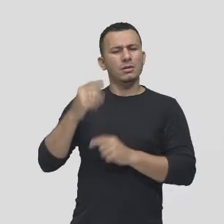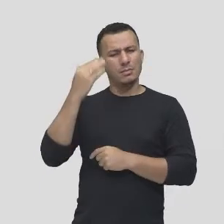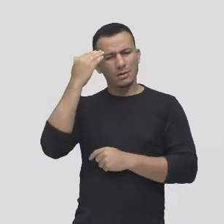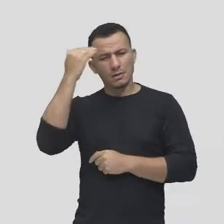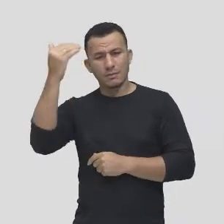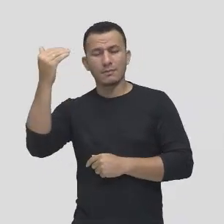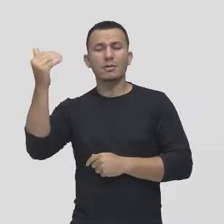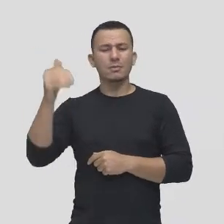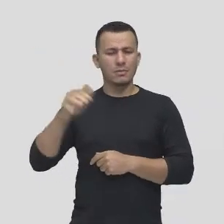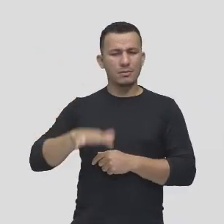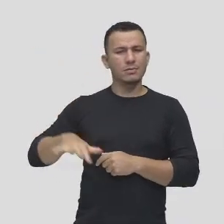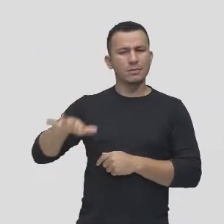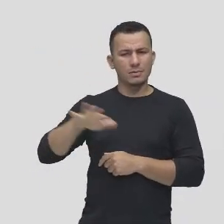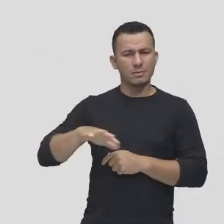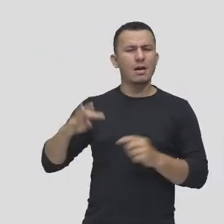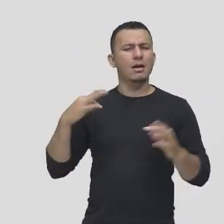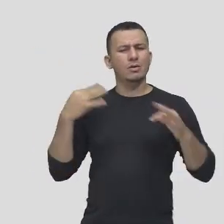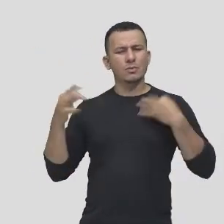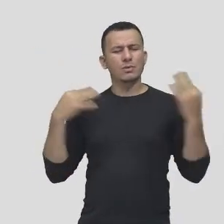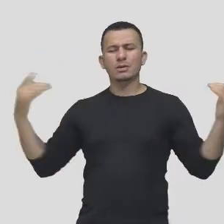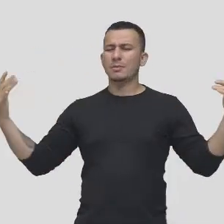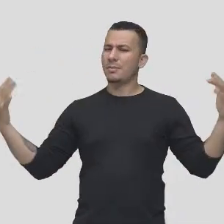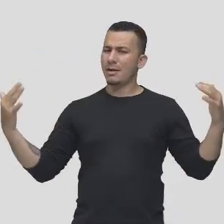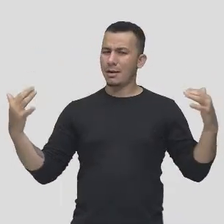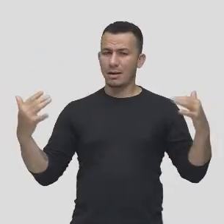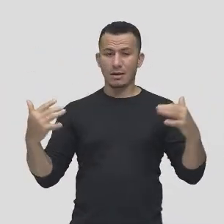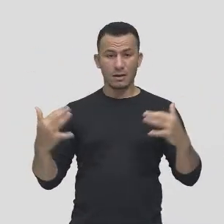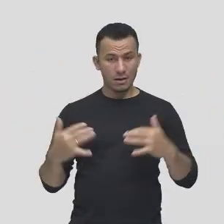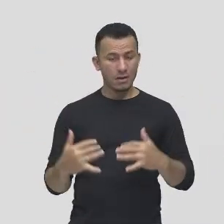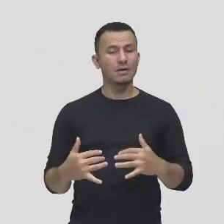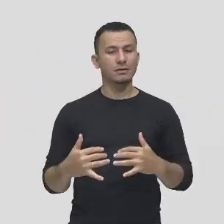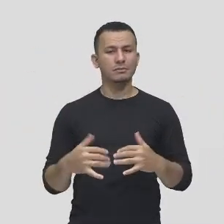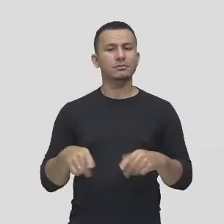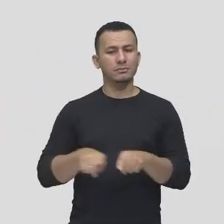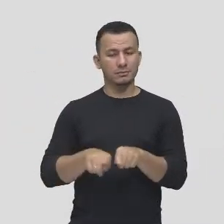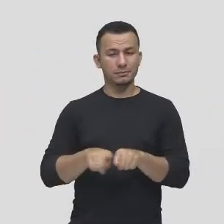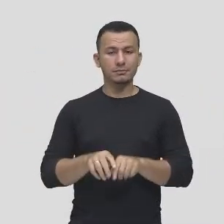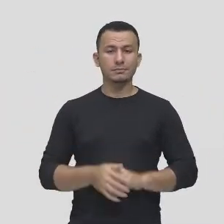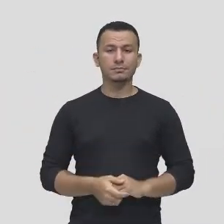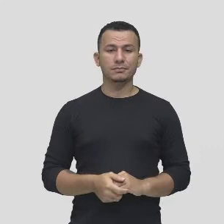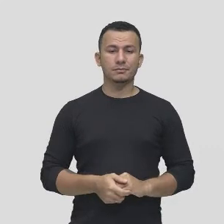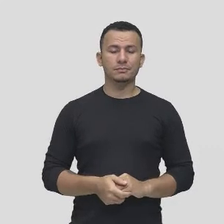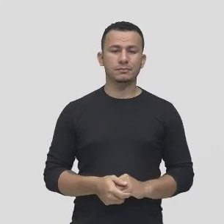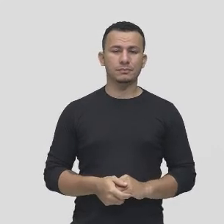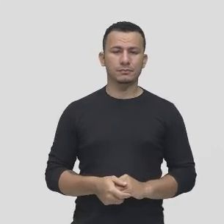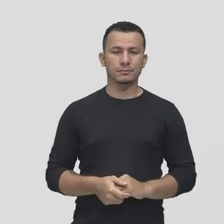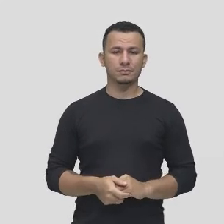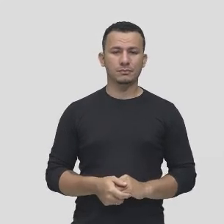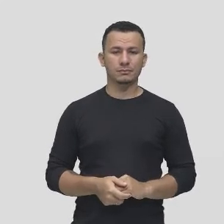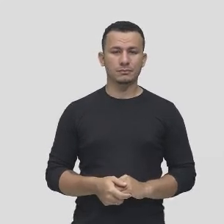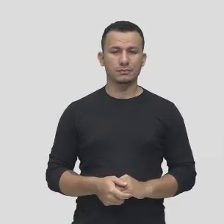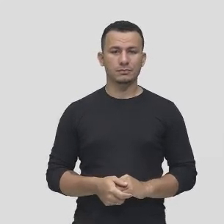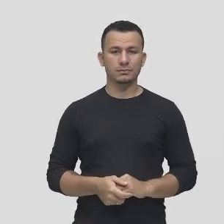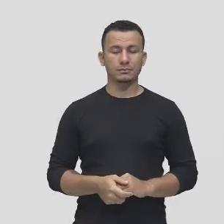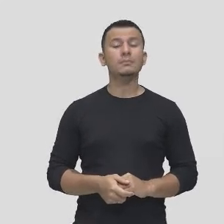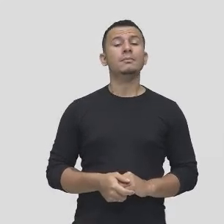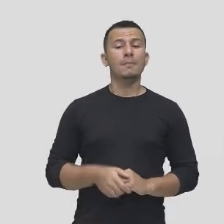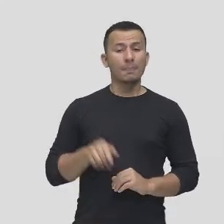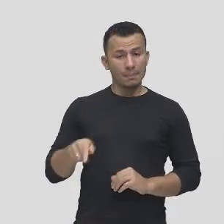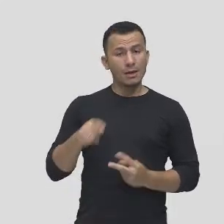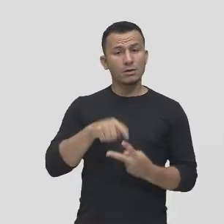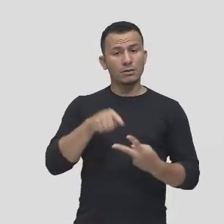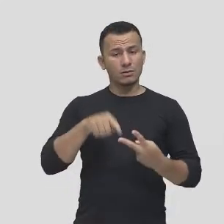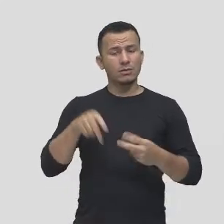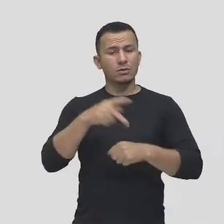muito visitada, né? Dentro dos países da Europa Oriental. Então, ela é uma área que é como